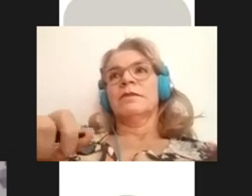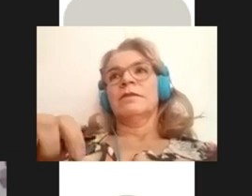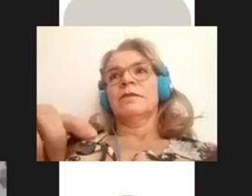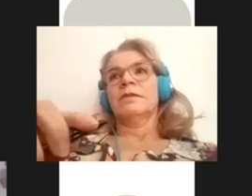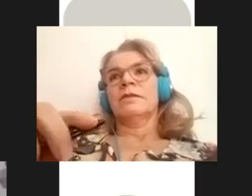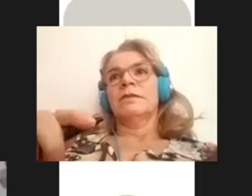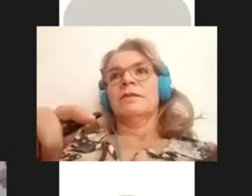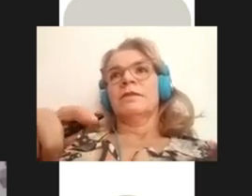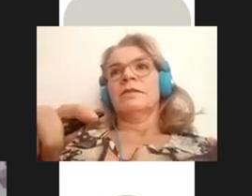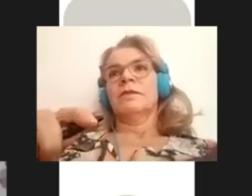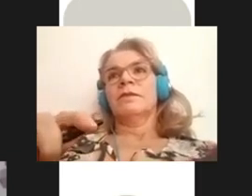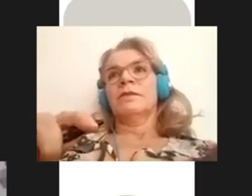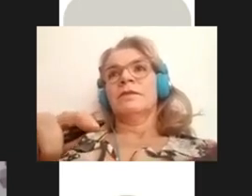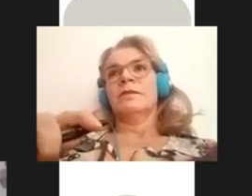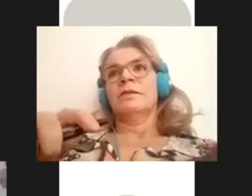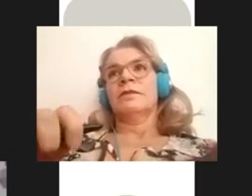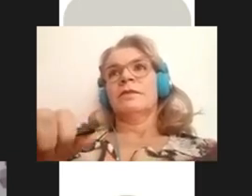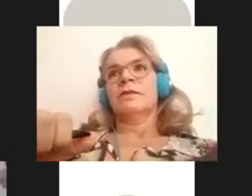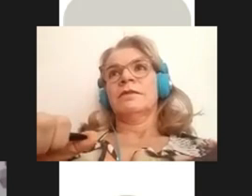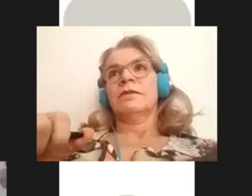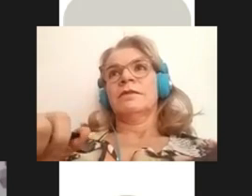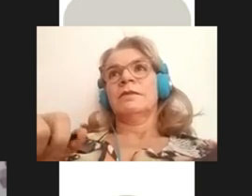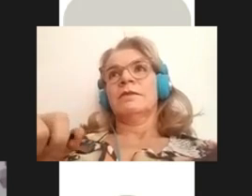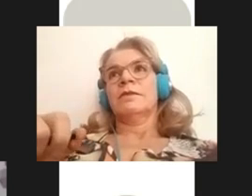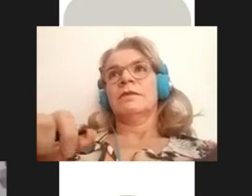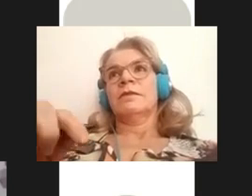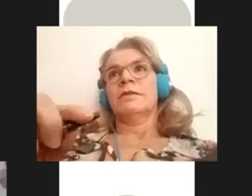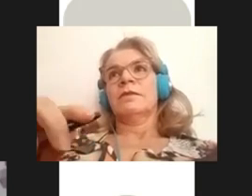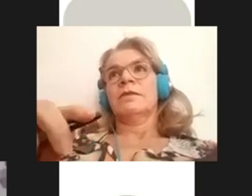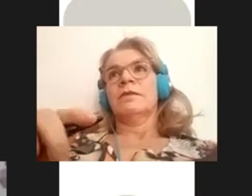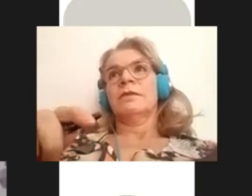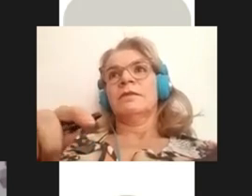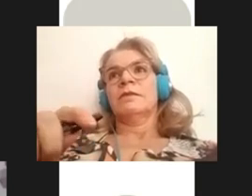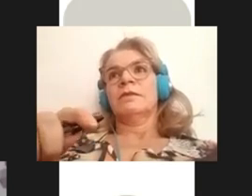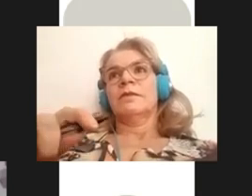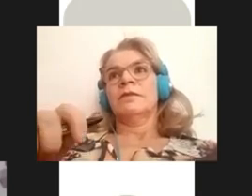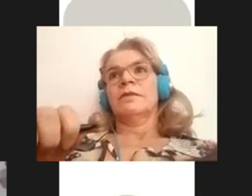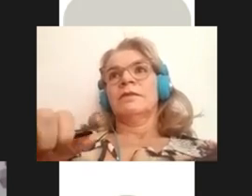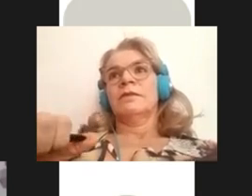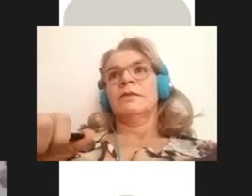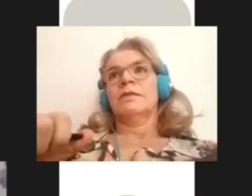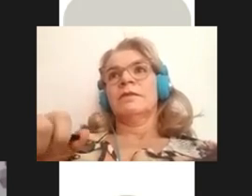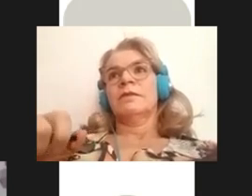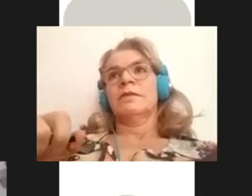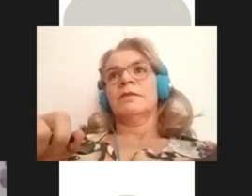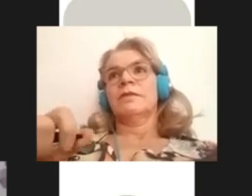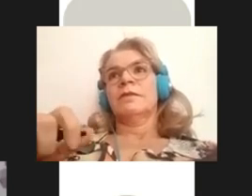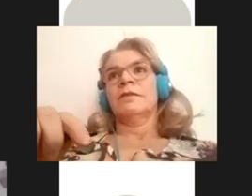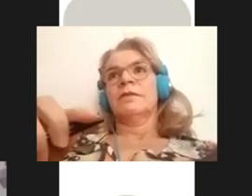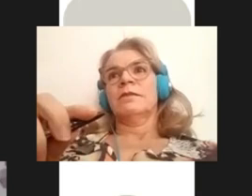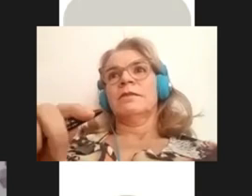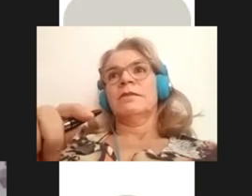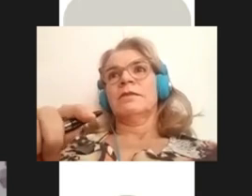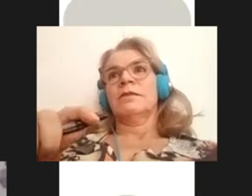Então, eu falo, mas no que eu vou poder ajudar ela nesse ponto? Então, agora eu acredito que eu vou conseguir ajudar muita